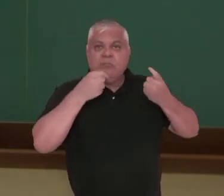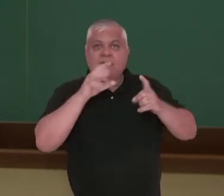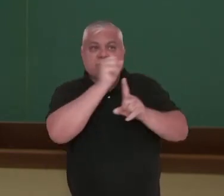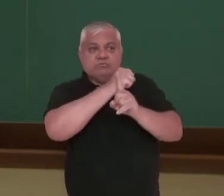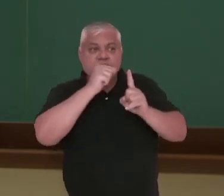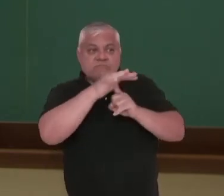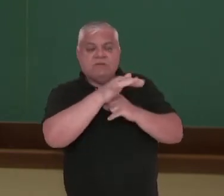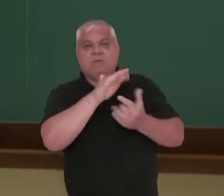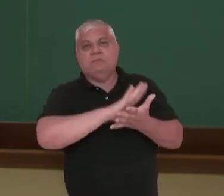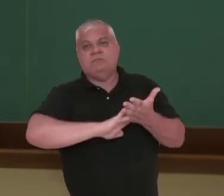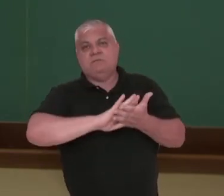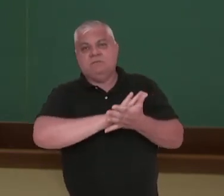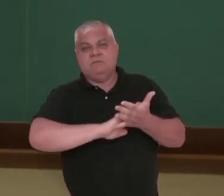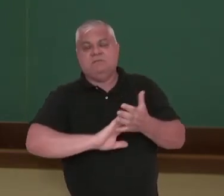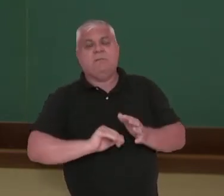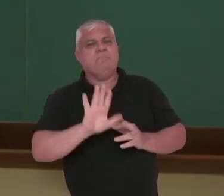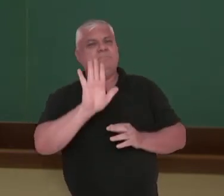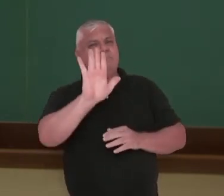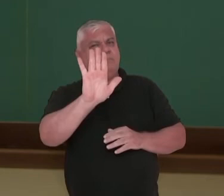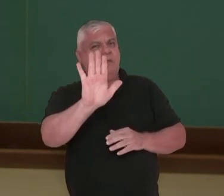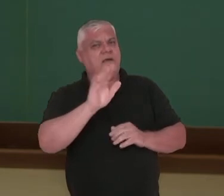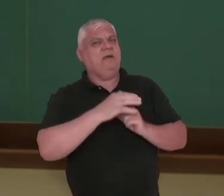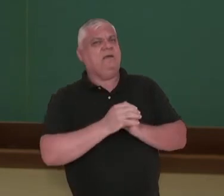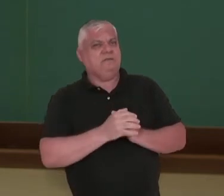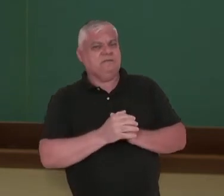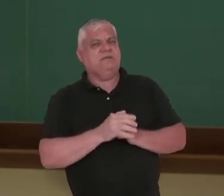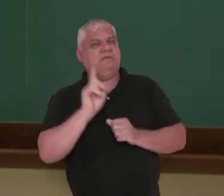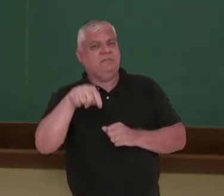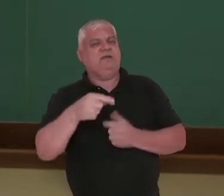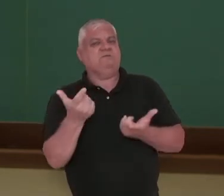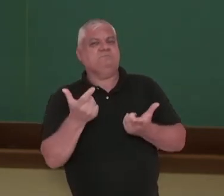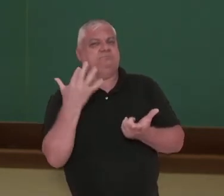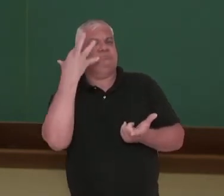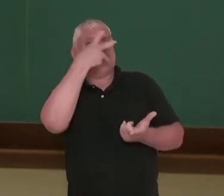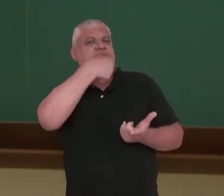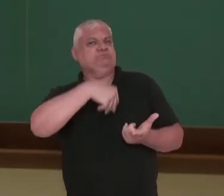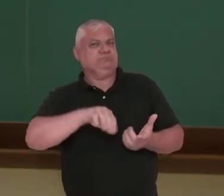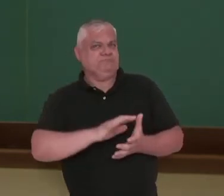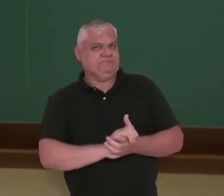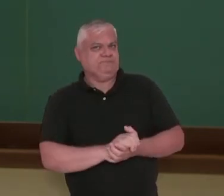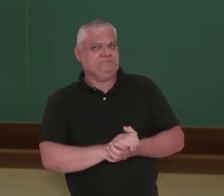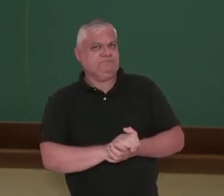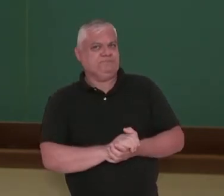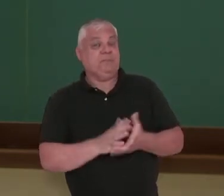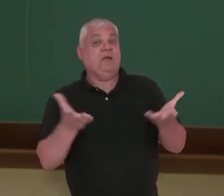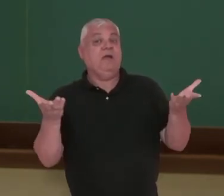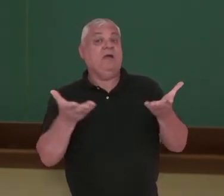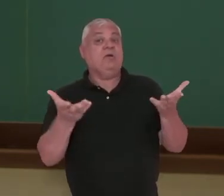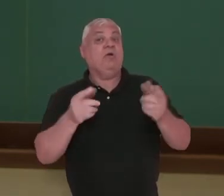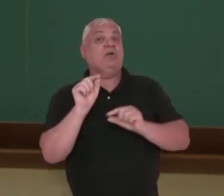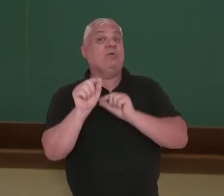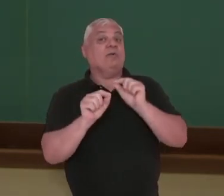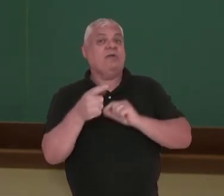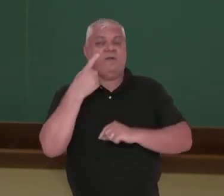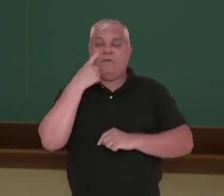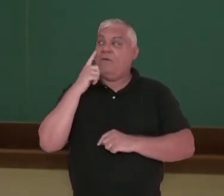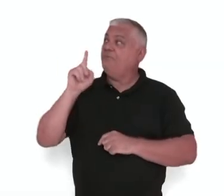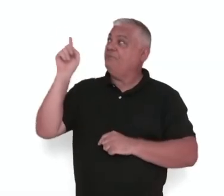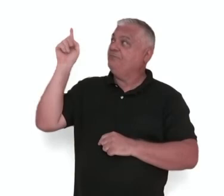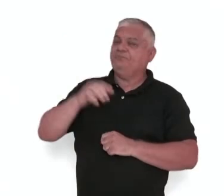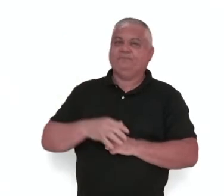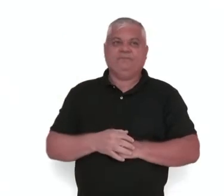sociais, mas mais com questões estéticas. E agora, olhe na tela,